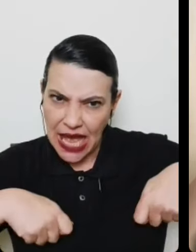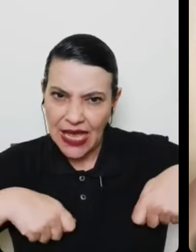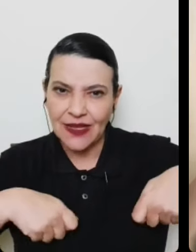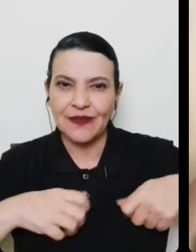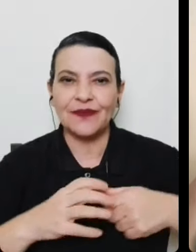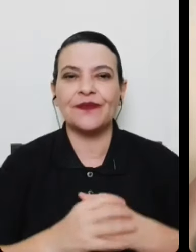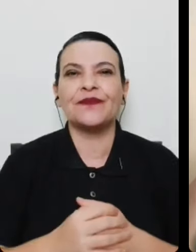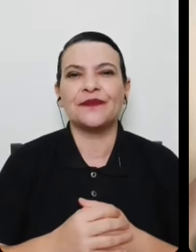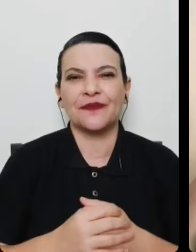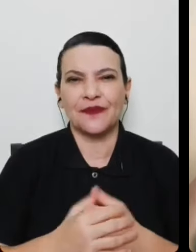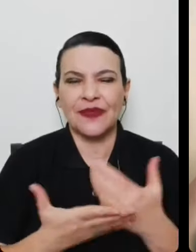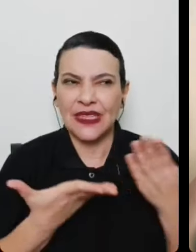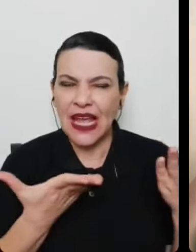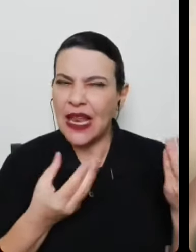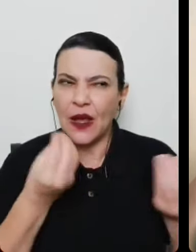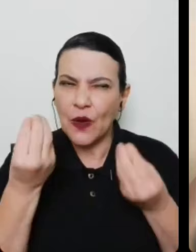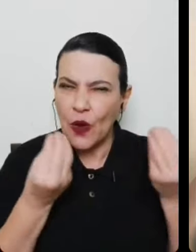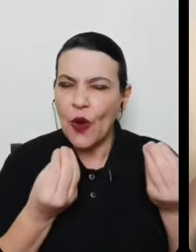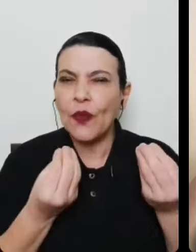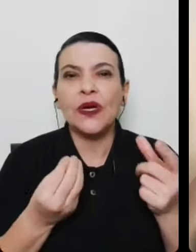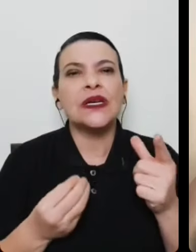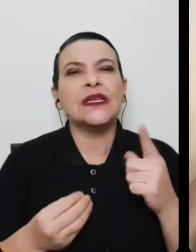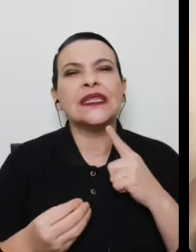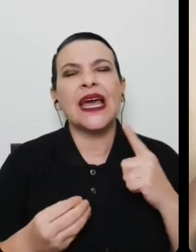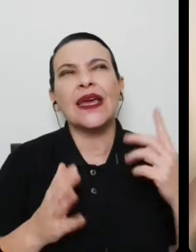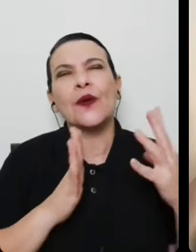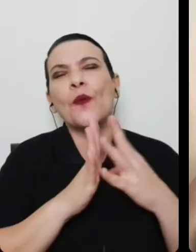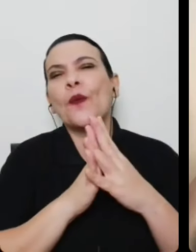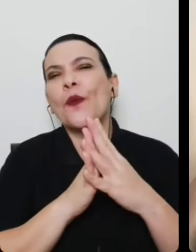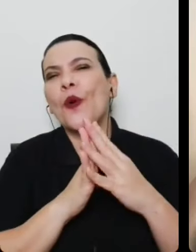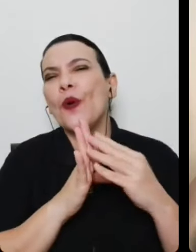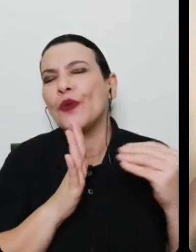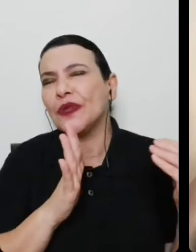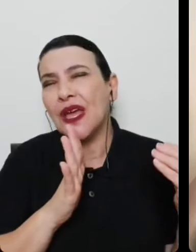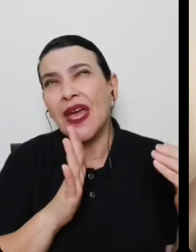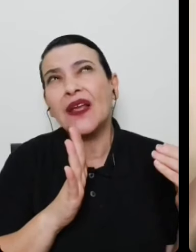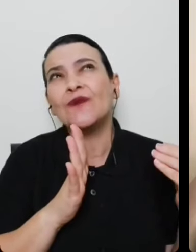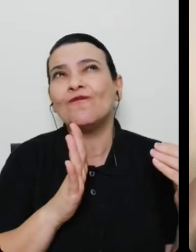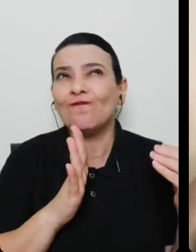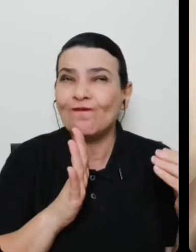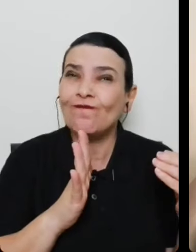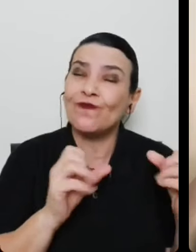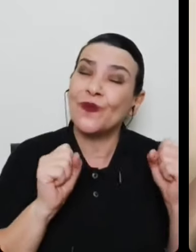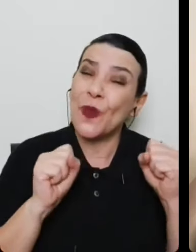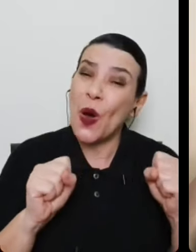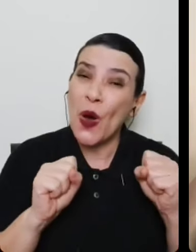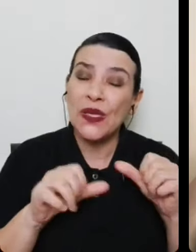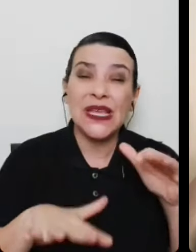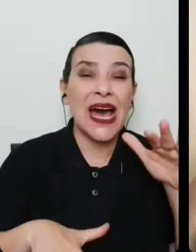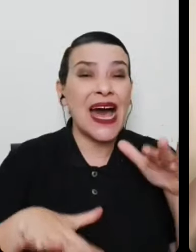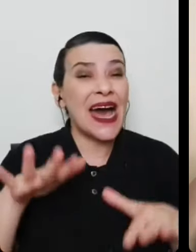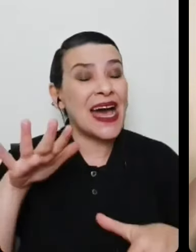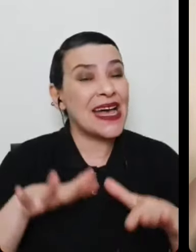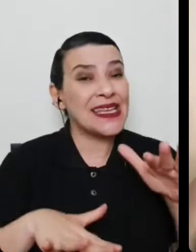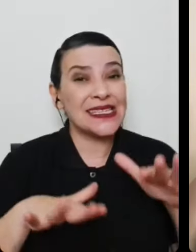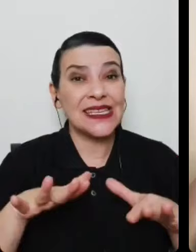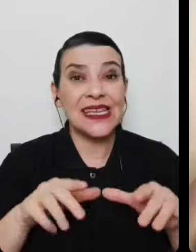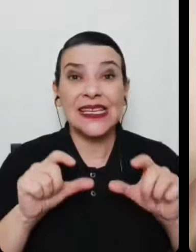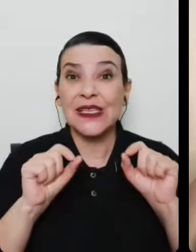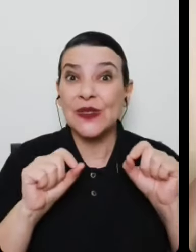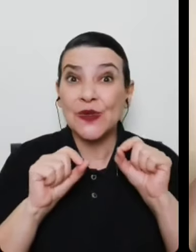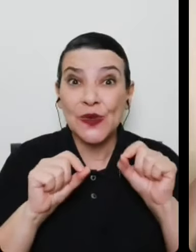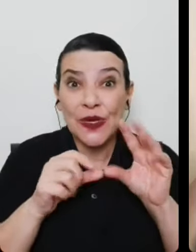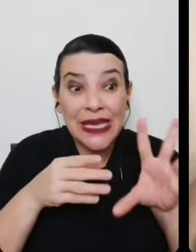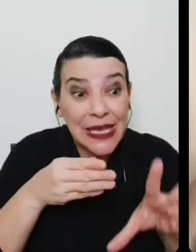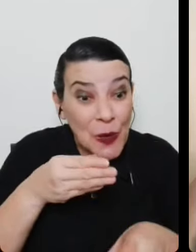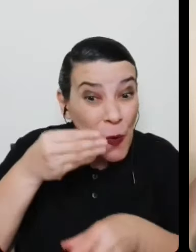vezes forma de é. viver, né? A gente ainda tem um modelo que talvez possa não ainda não foi totalmente